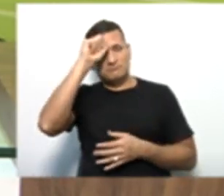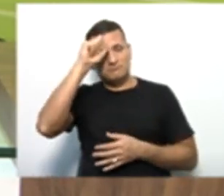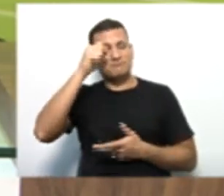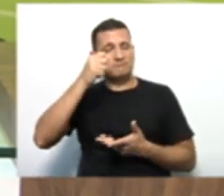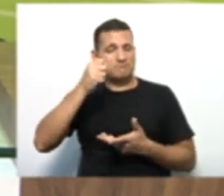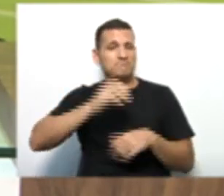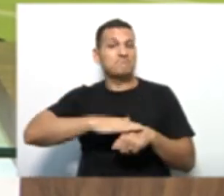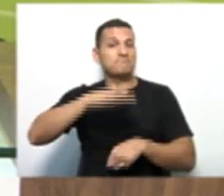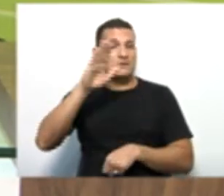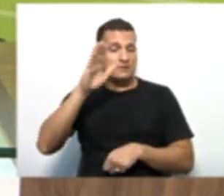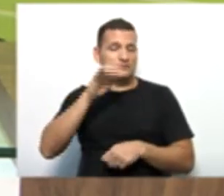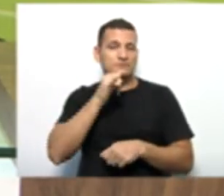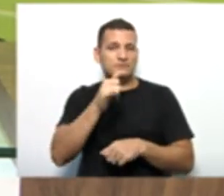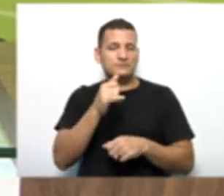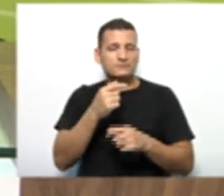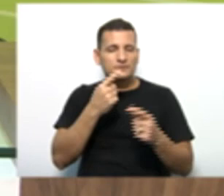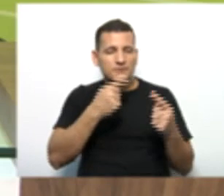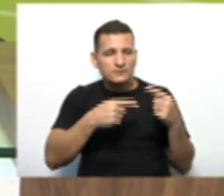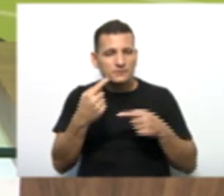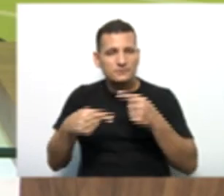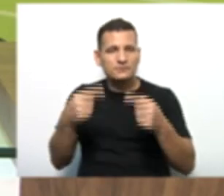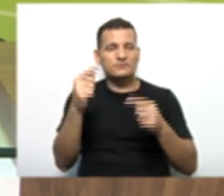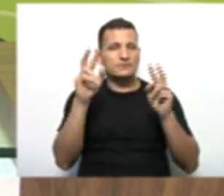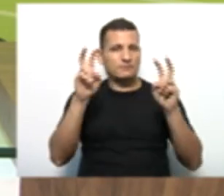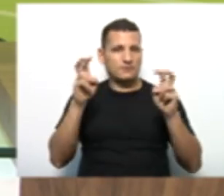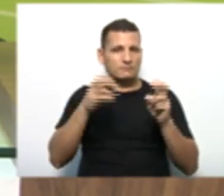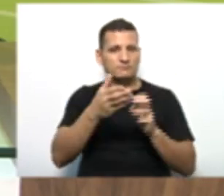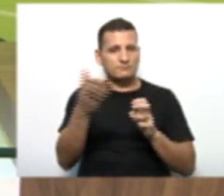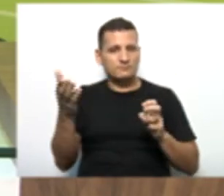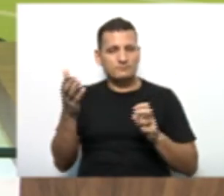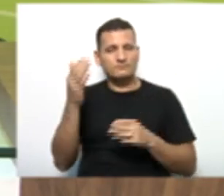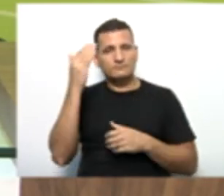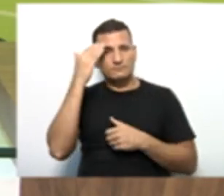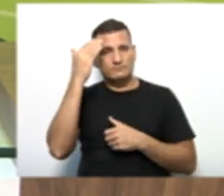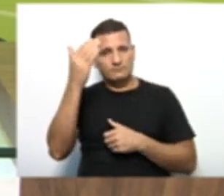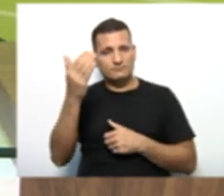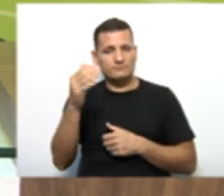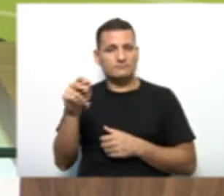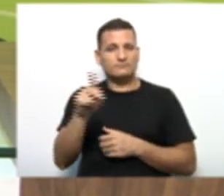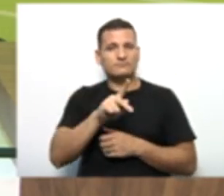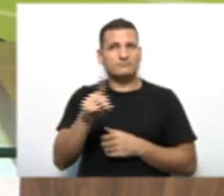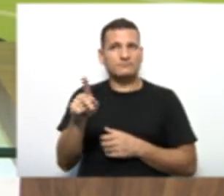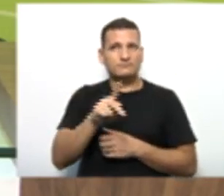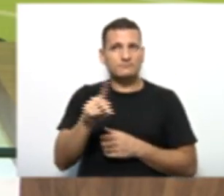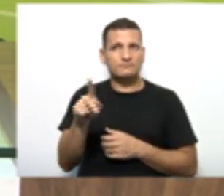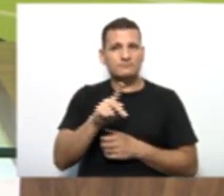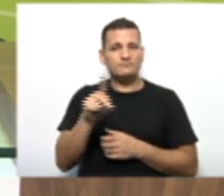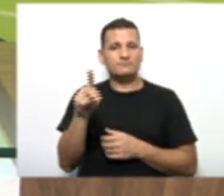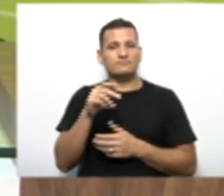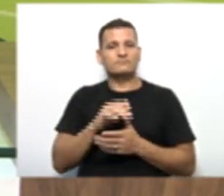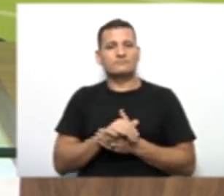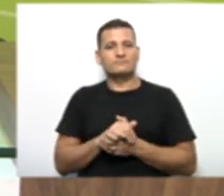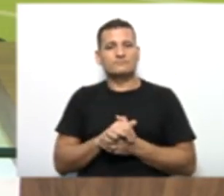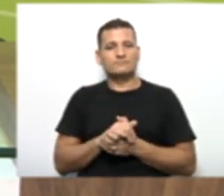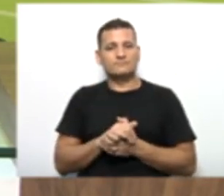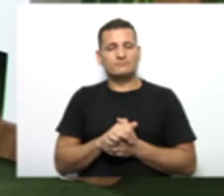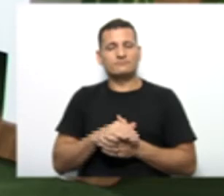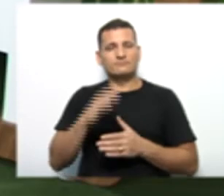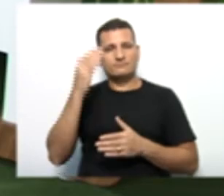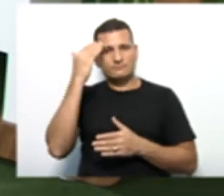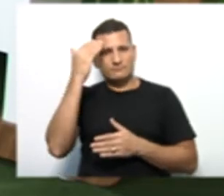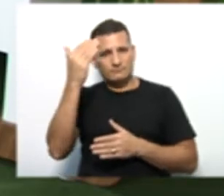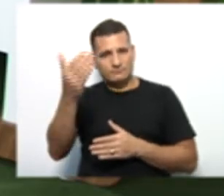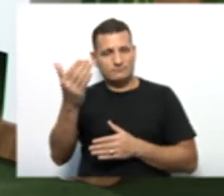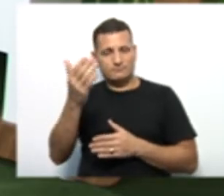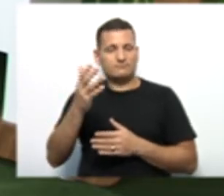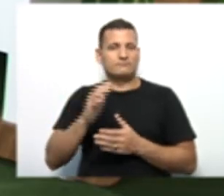ensinamos quando nós estamos discutindo essas temáticas com vocês. Muito obrigado aos professores, colaboradores, muito obrigado ao